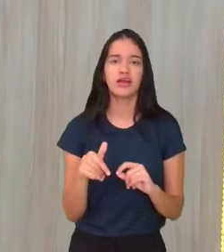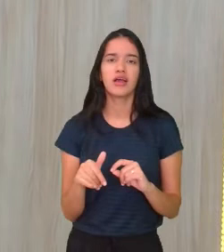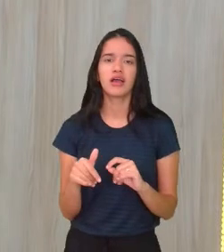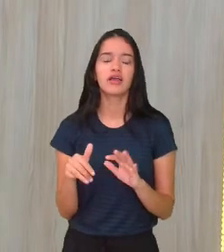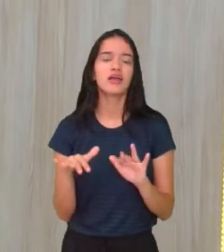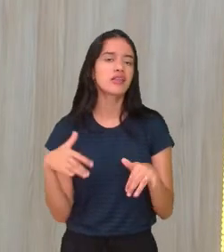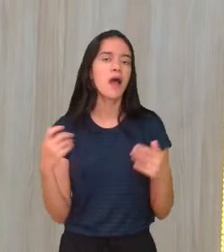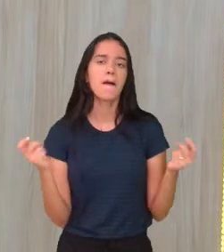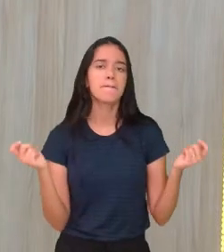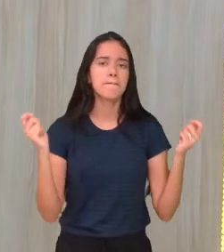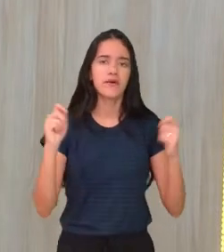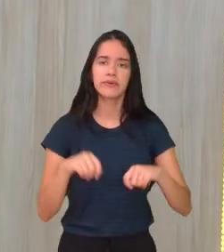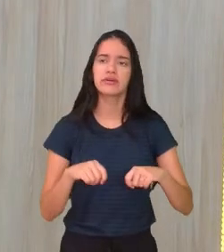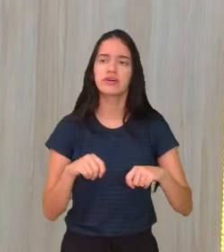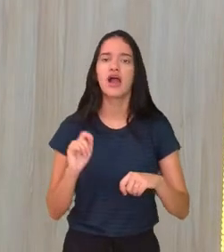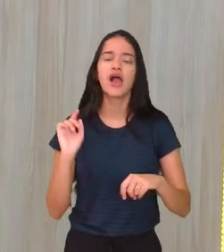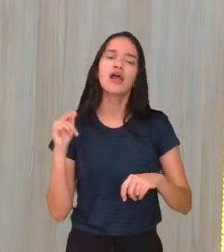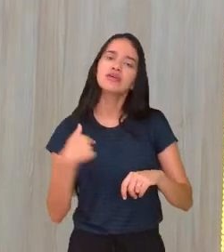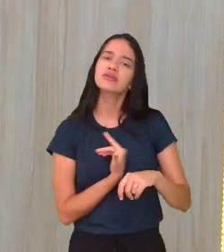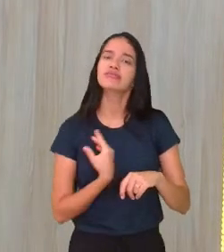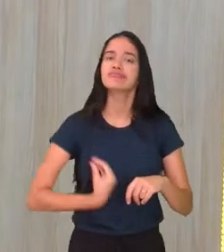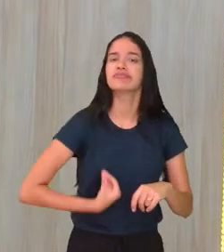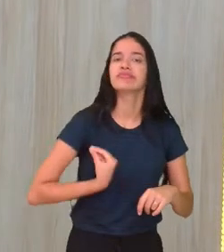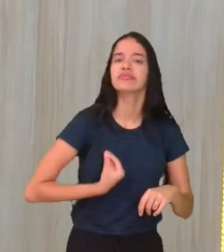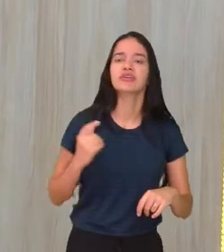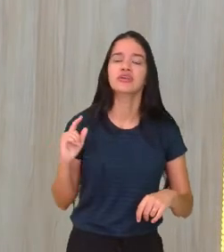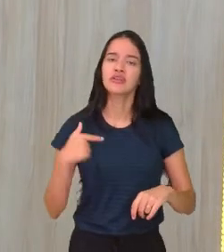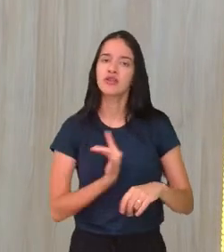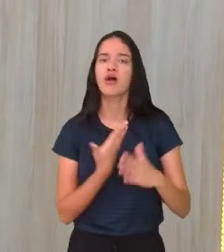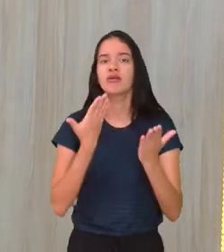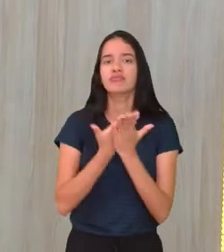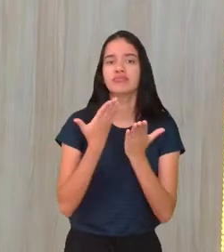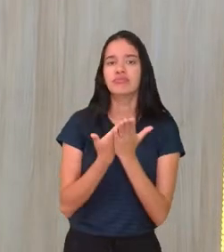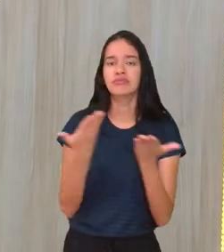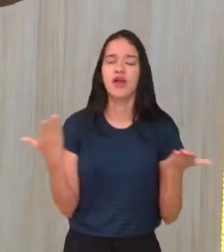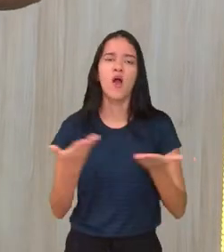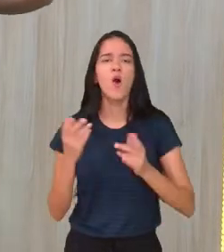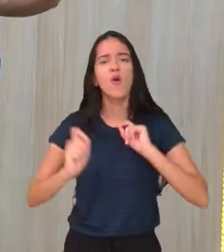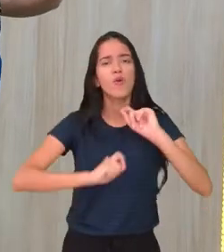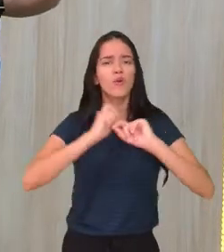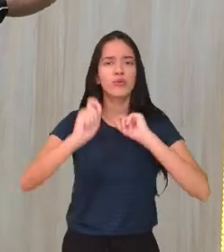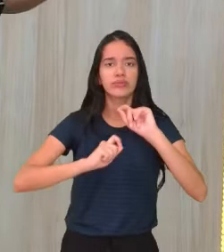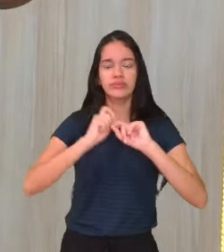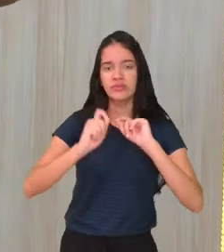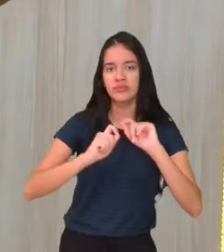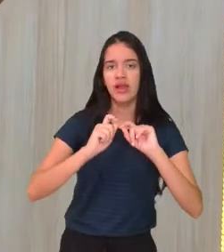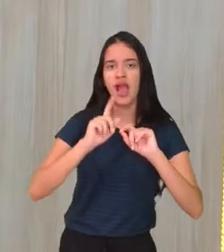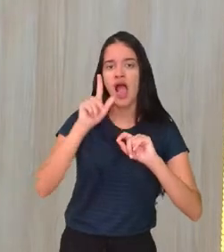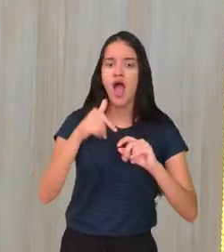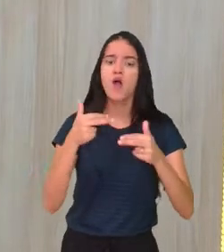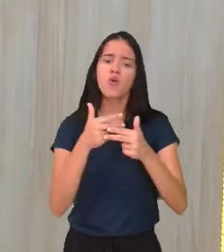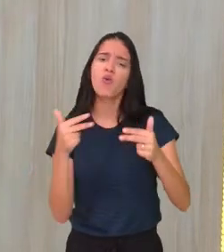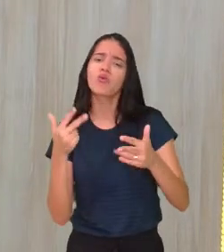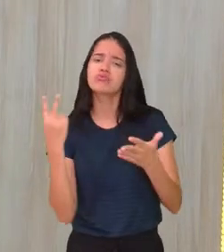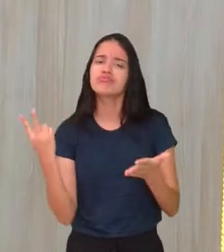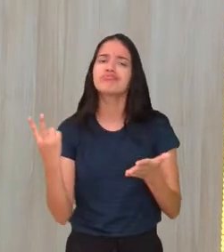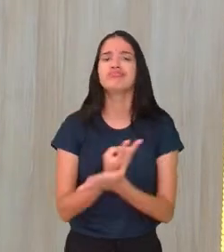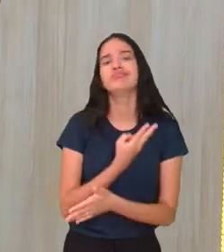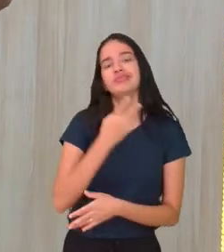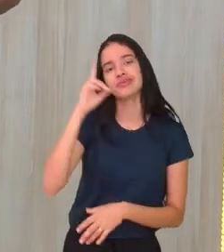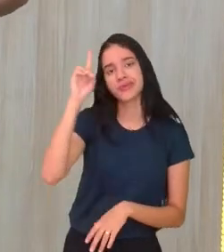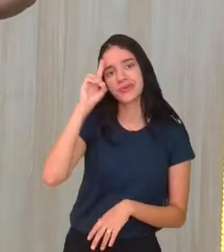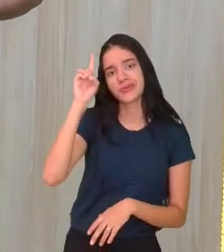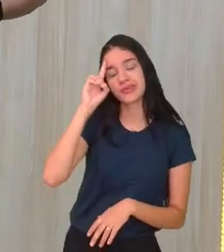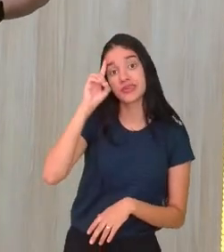das possibilidades que estamos vivenciando aqui na nossa aula de hoje é em relação a coisas que acontecem no seu dia a